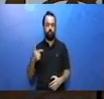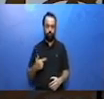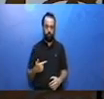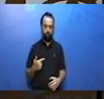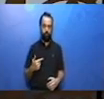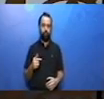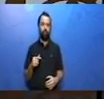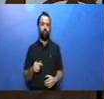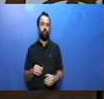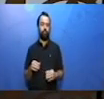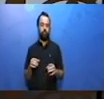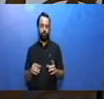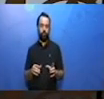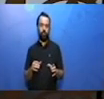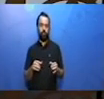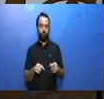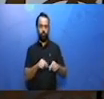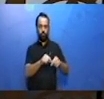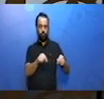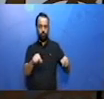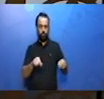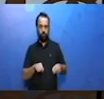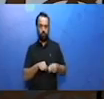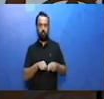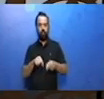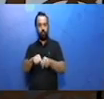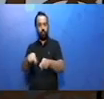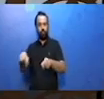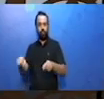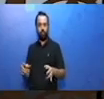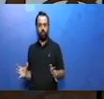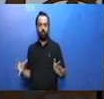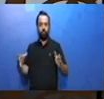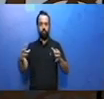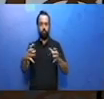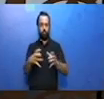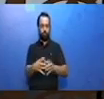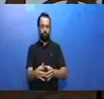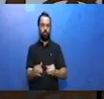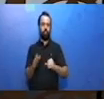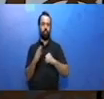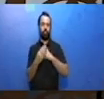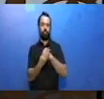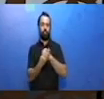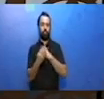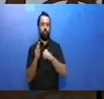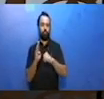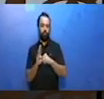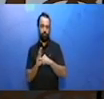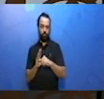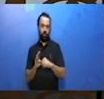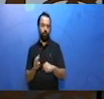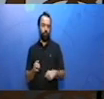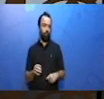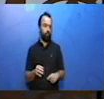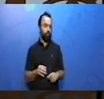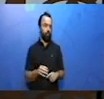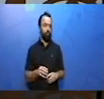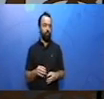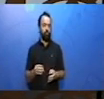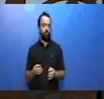de quarteirão em quarteirão, surgem os bairros. Siga comigo, põe lá na